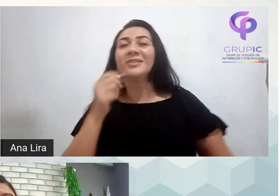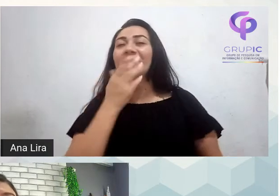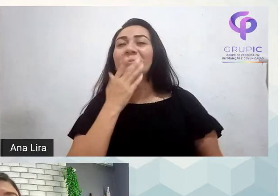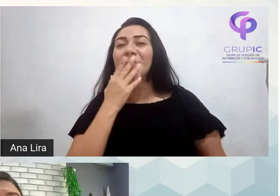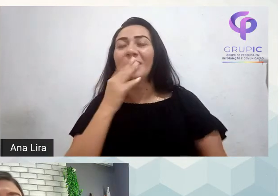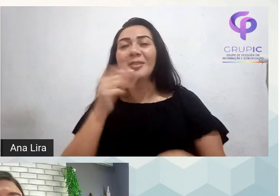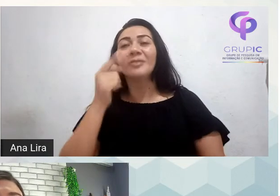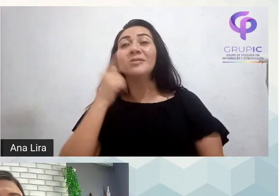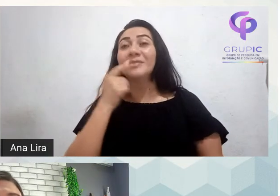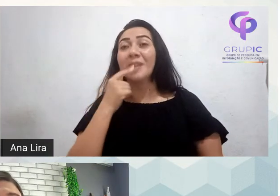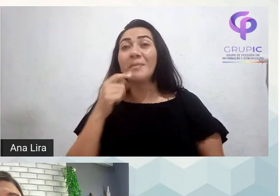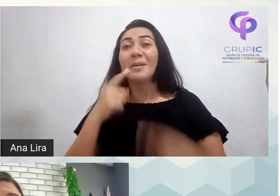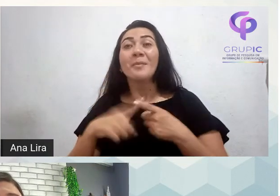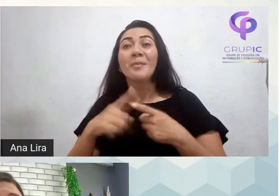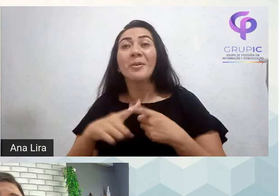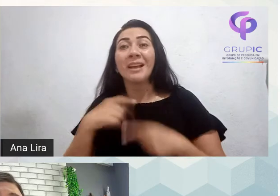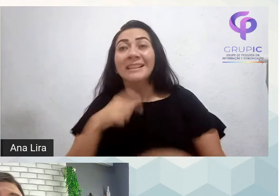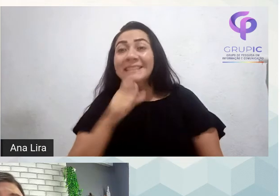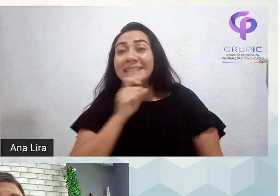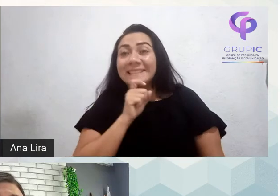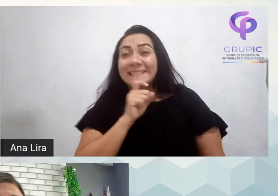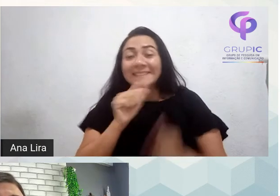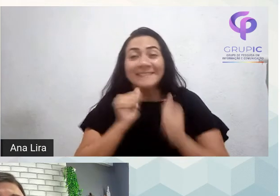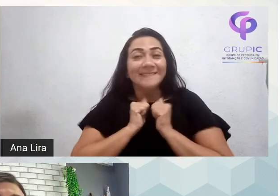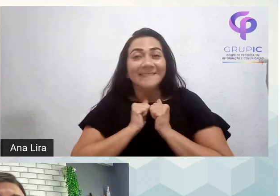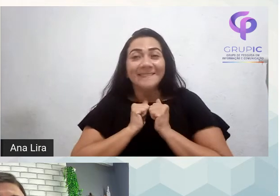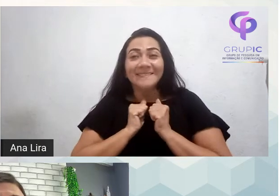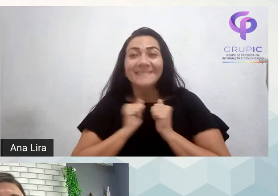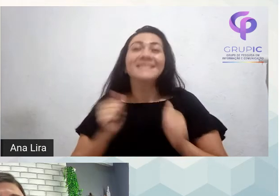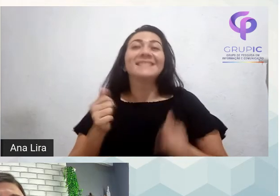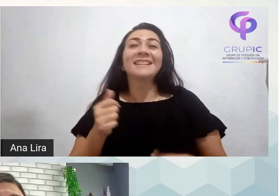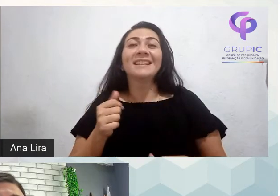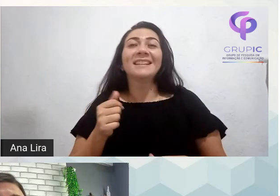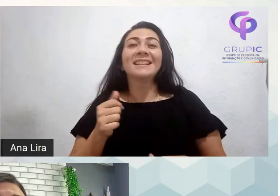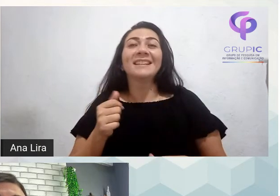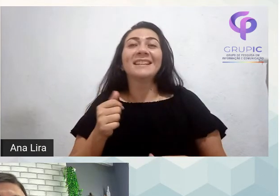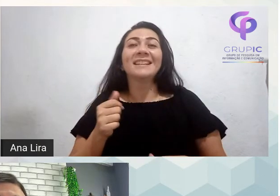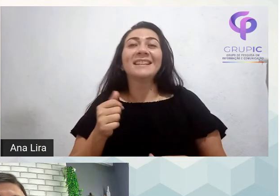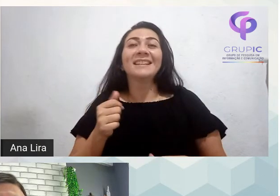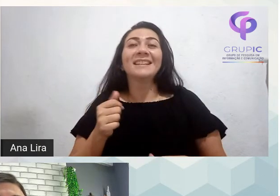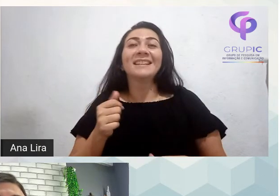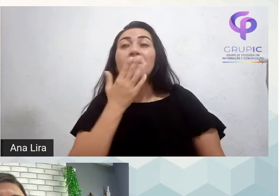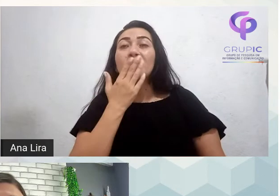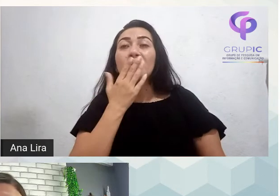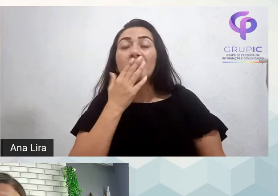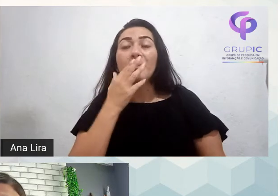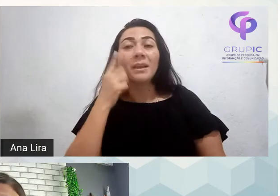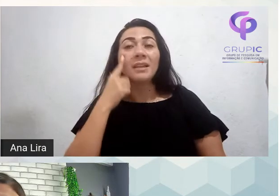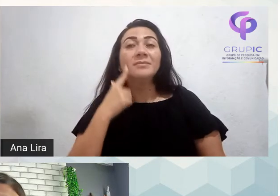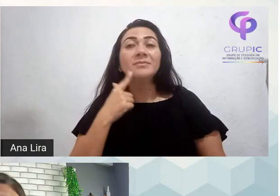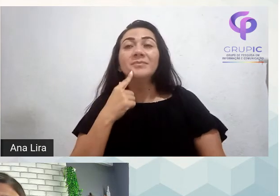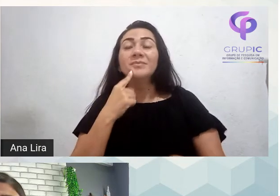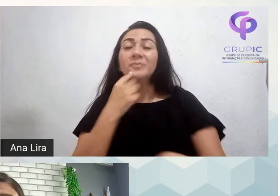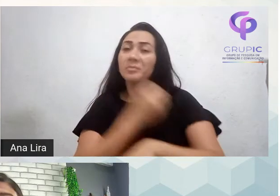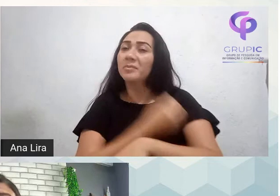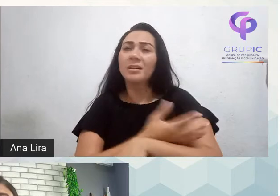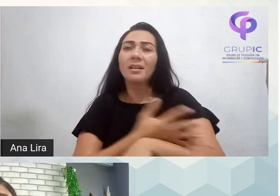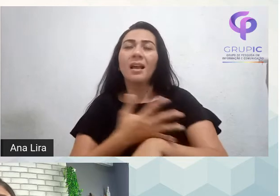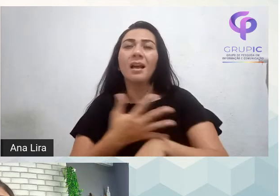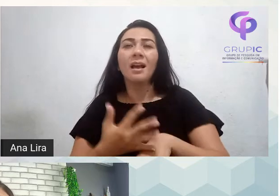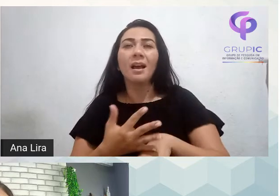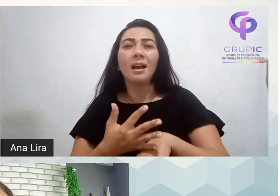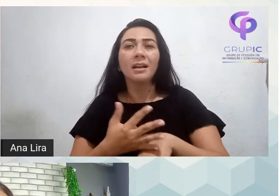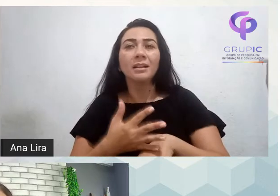Sou de pele clara, estou usando um coque, mas o meu cabelo ele é bem cacheado. Atrás de mim tem